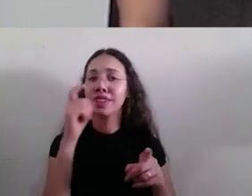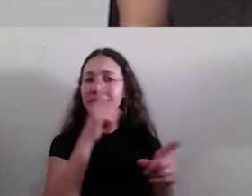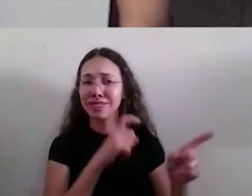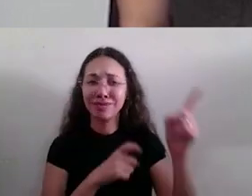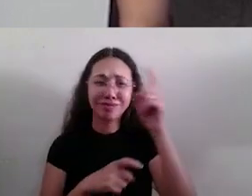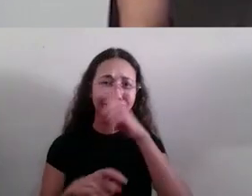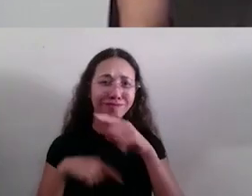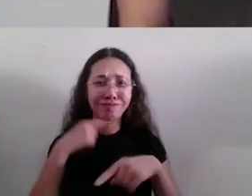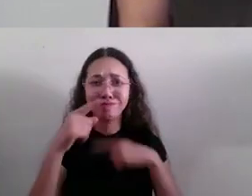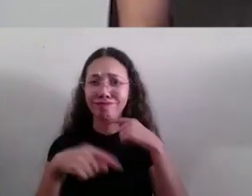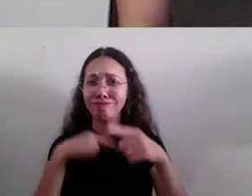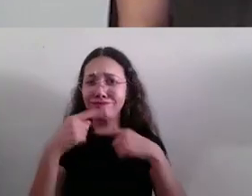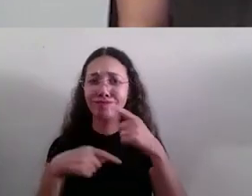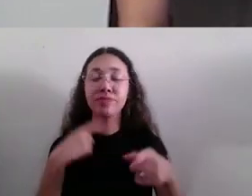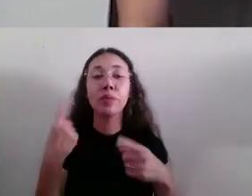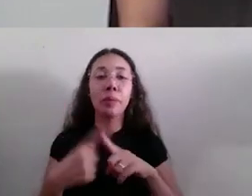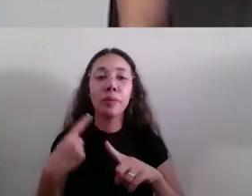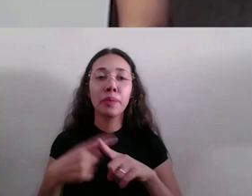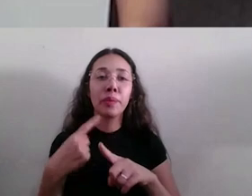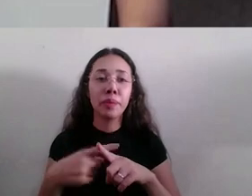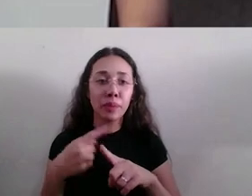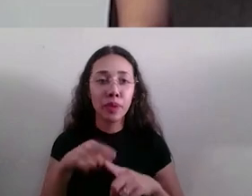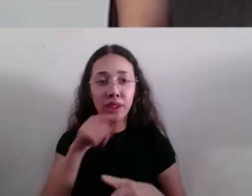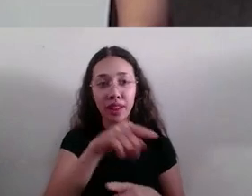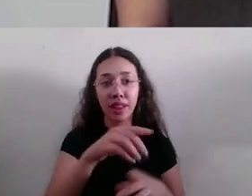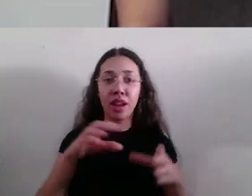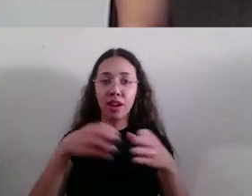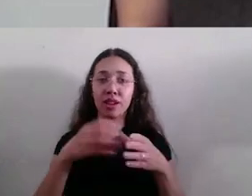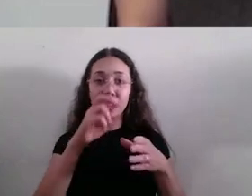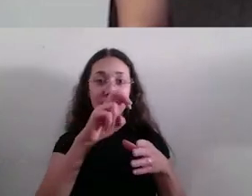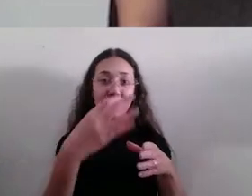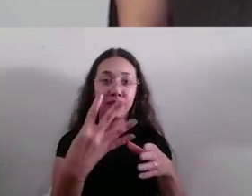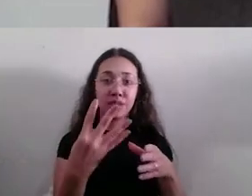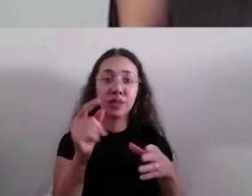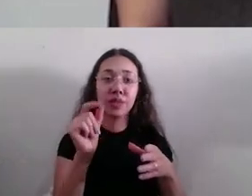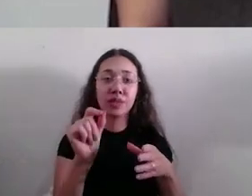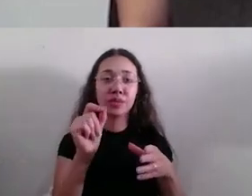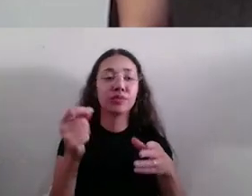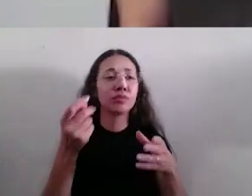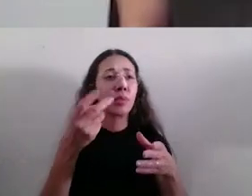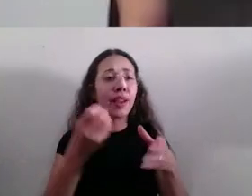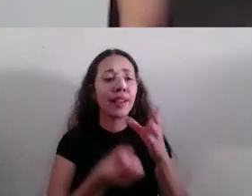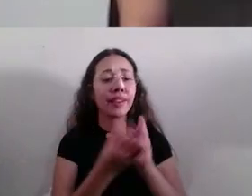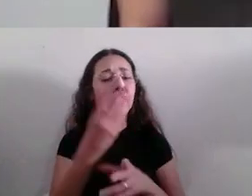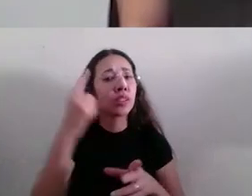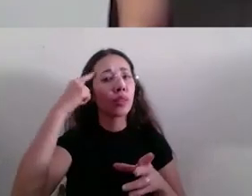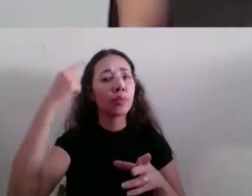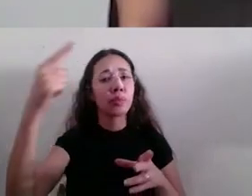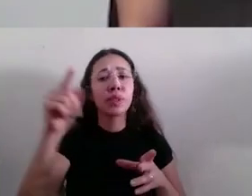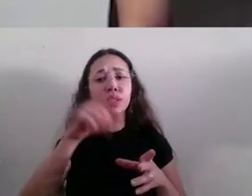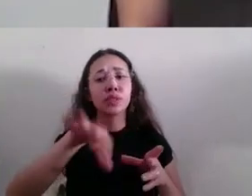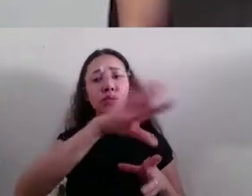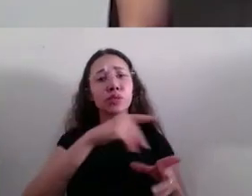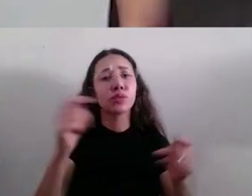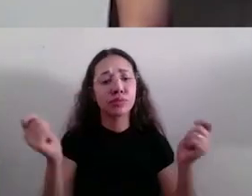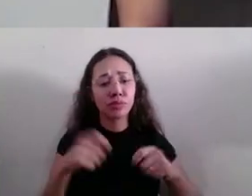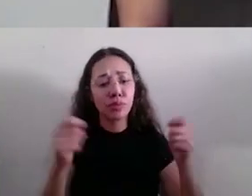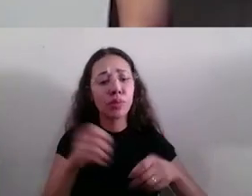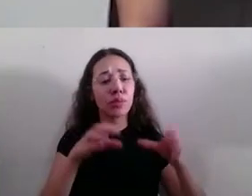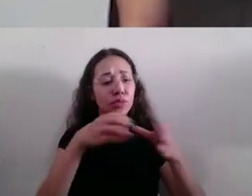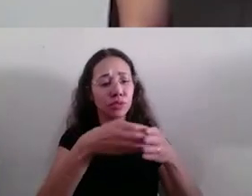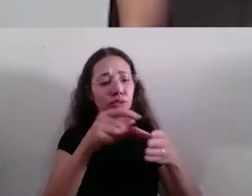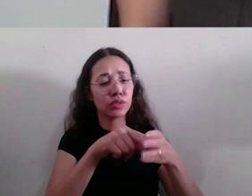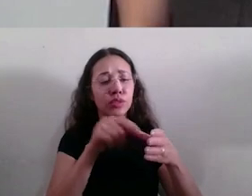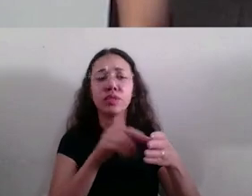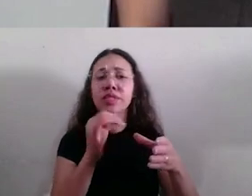o provimento 54, quando ele foi criado, ele previa que os núcleos eles teriam uma estrutura adequada para dar vazão para esses